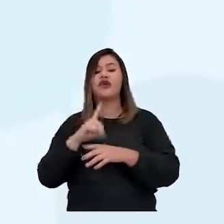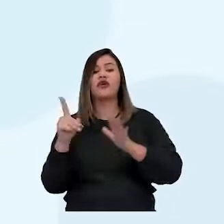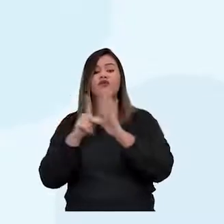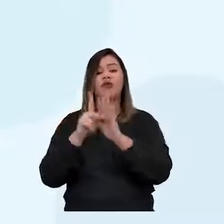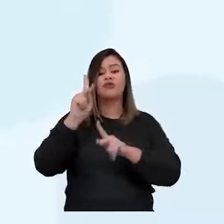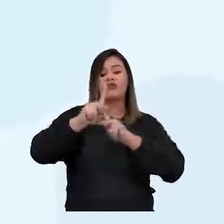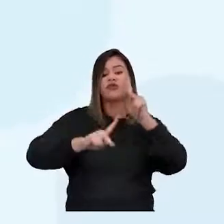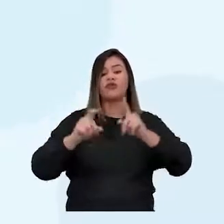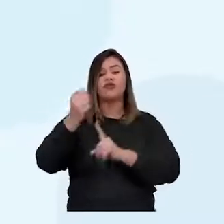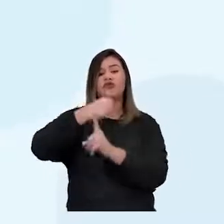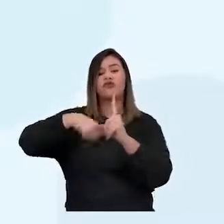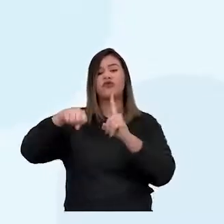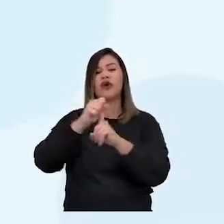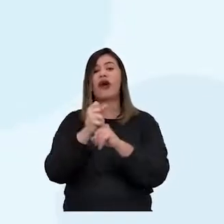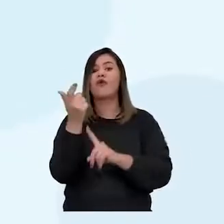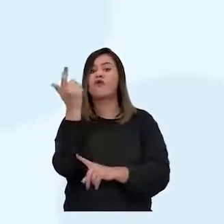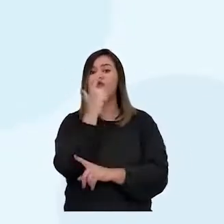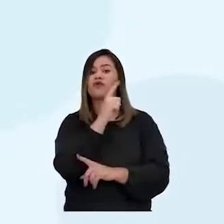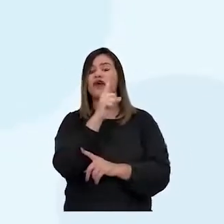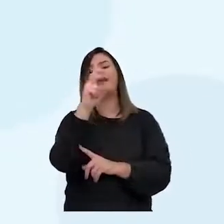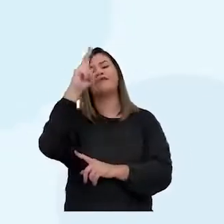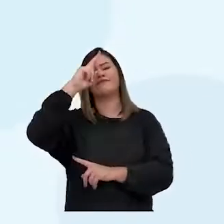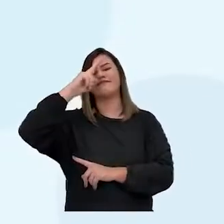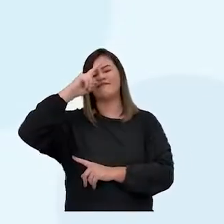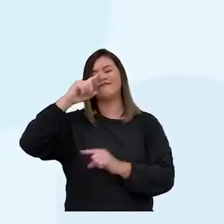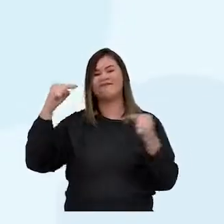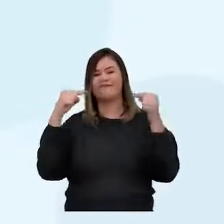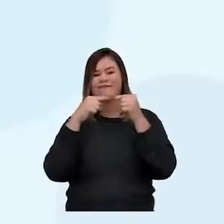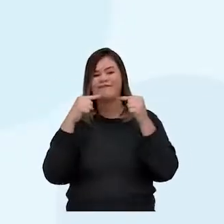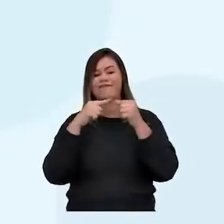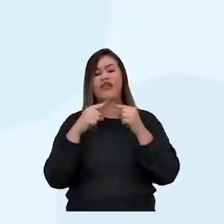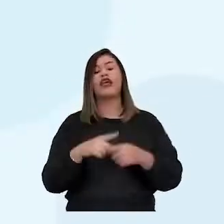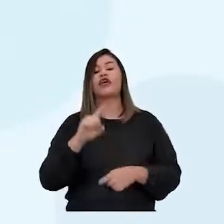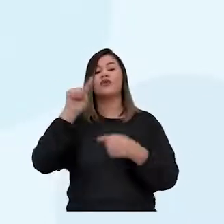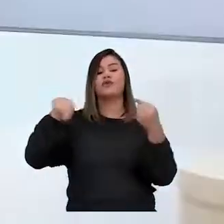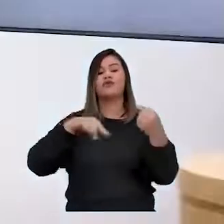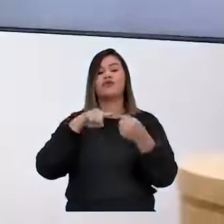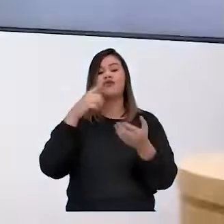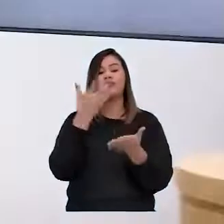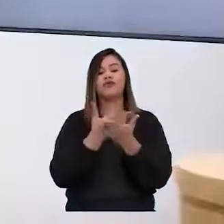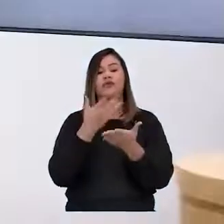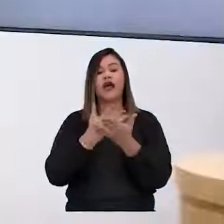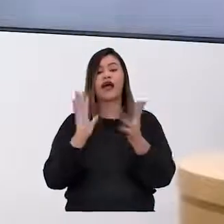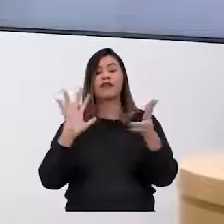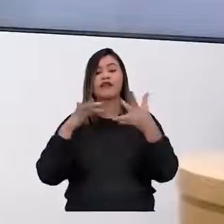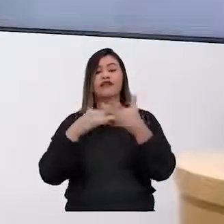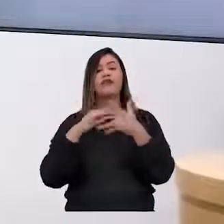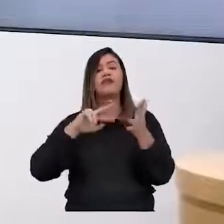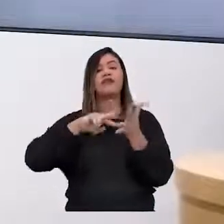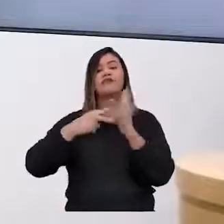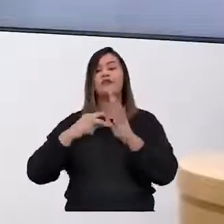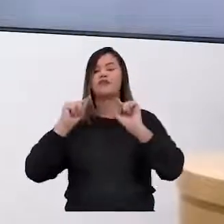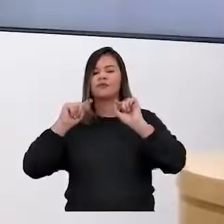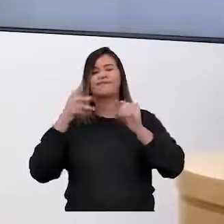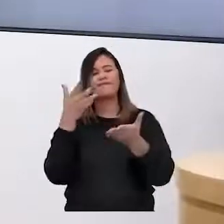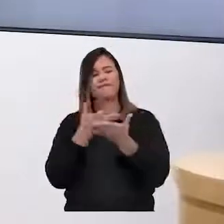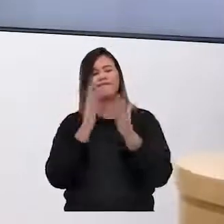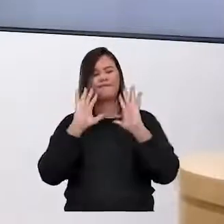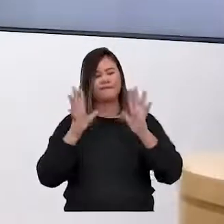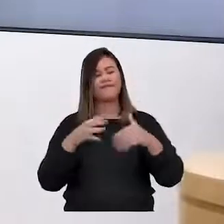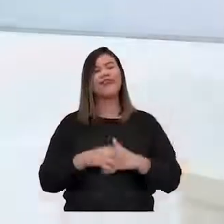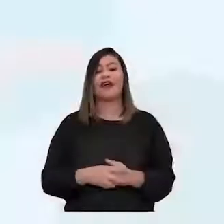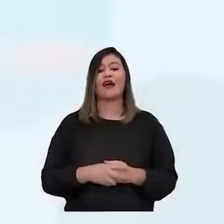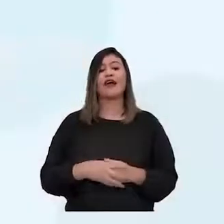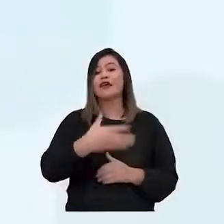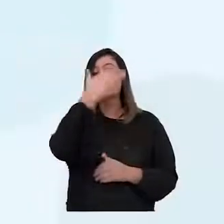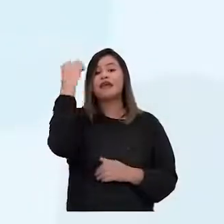compreendendo-o como uma conquista histórica. E o nosso objetivo também foi estudar o significado de cidadania. Pessoal, não